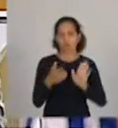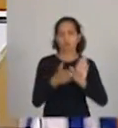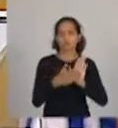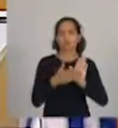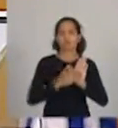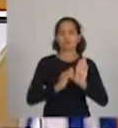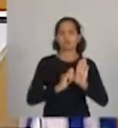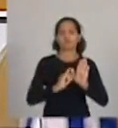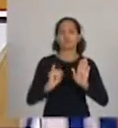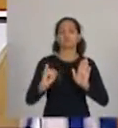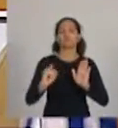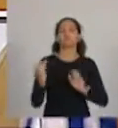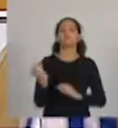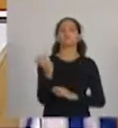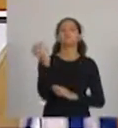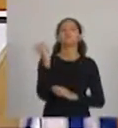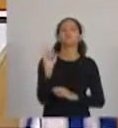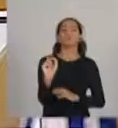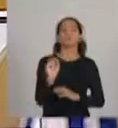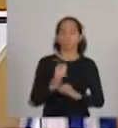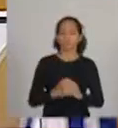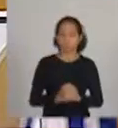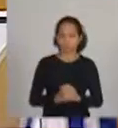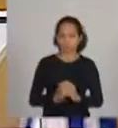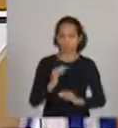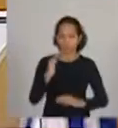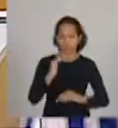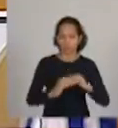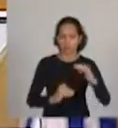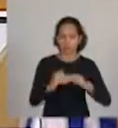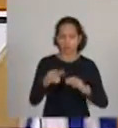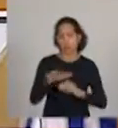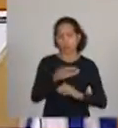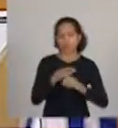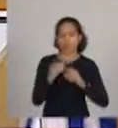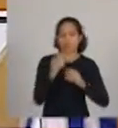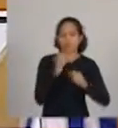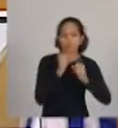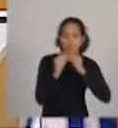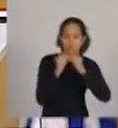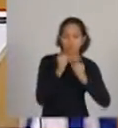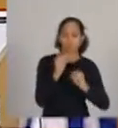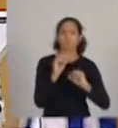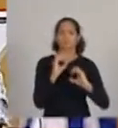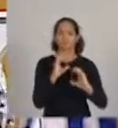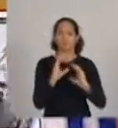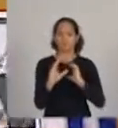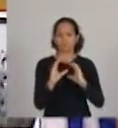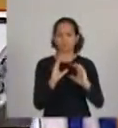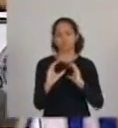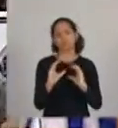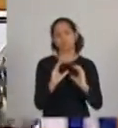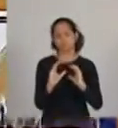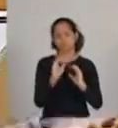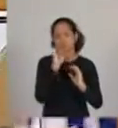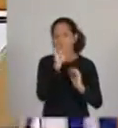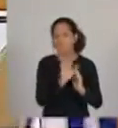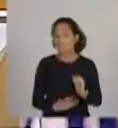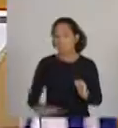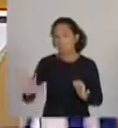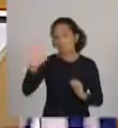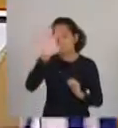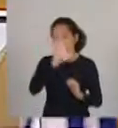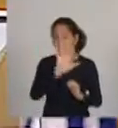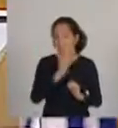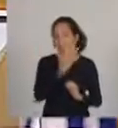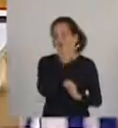importante para que os profissionais de imprensa, os profissionais de comunicação, e aí eu falo no geral, de